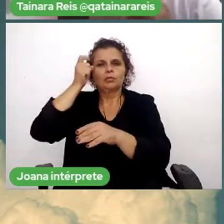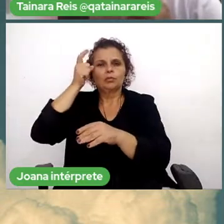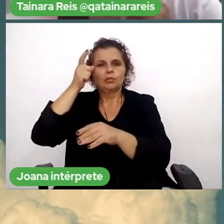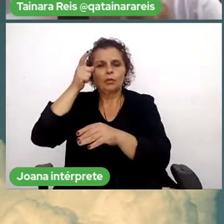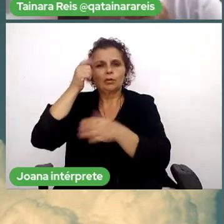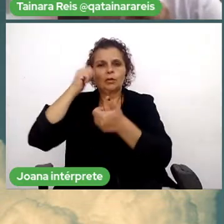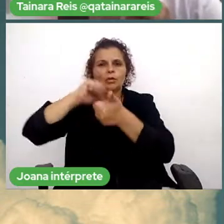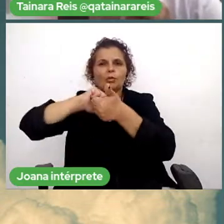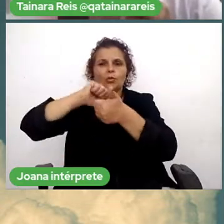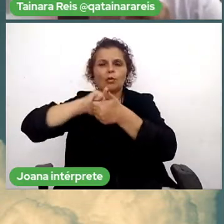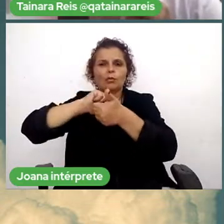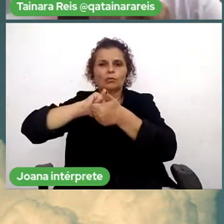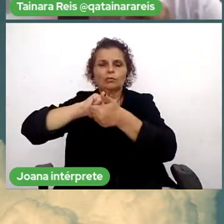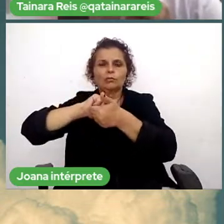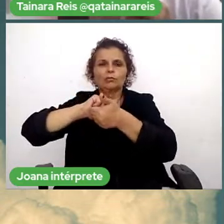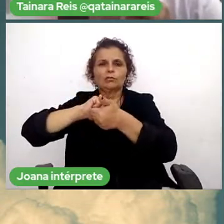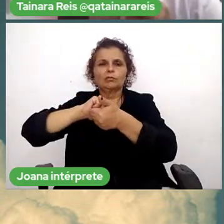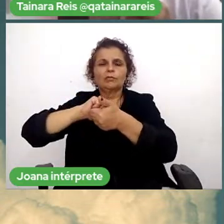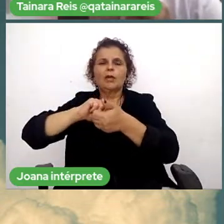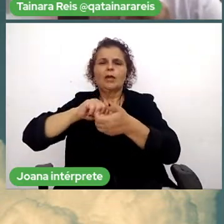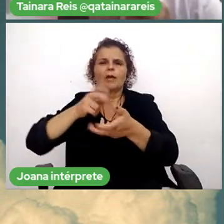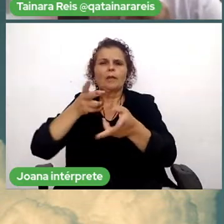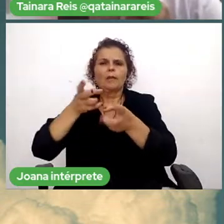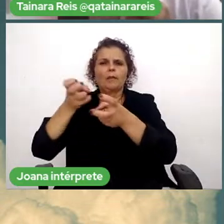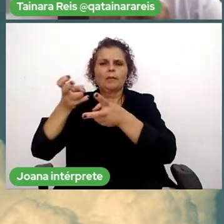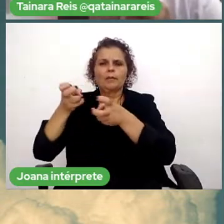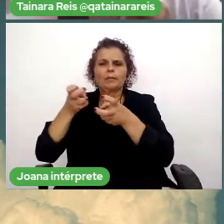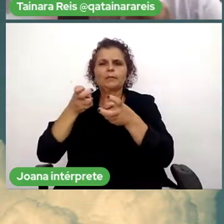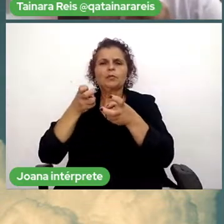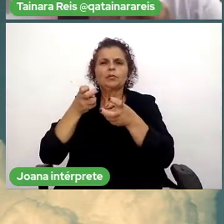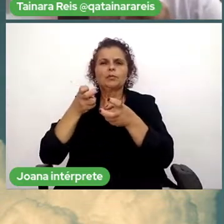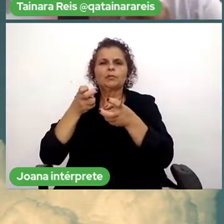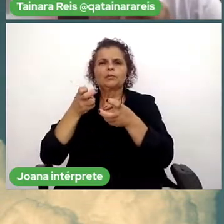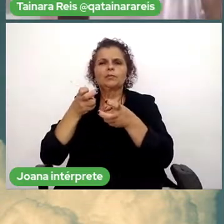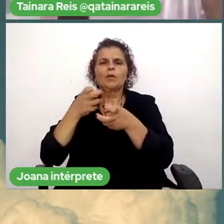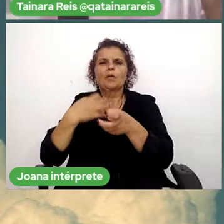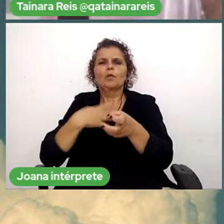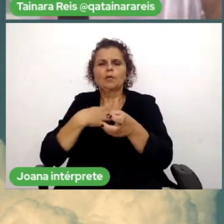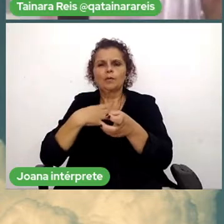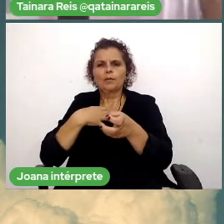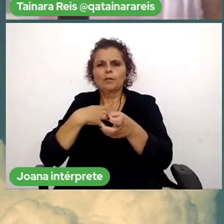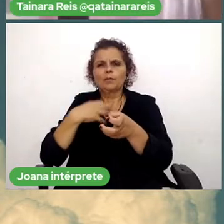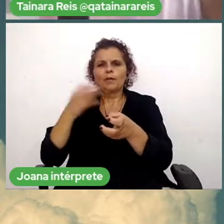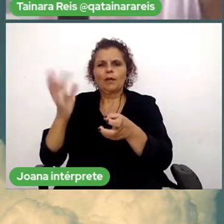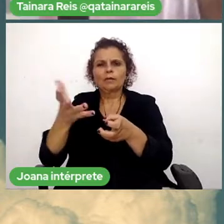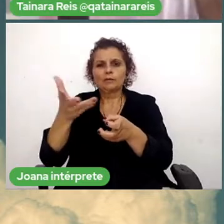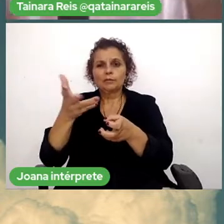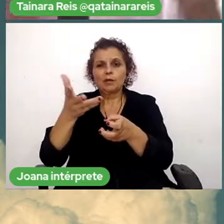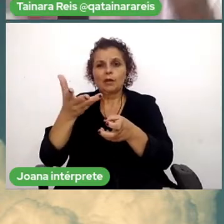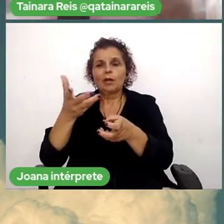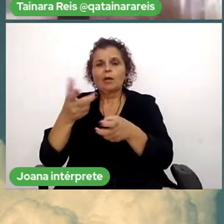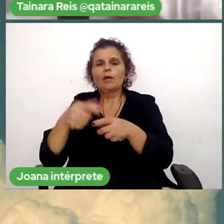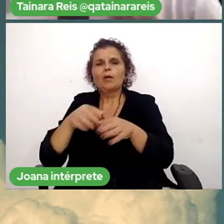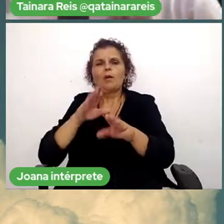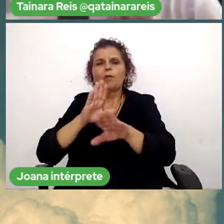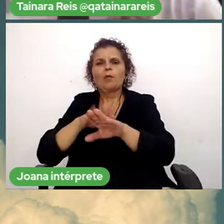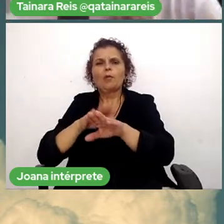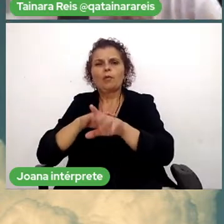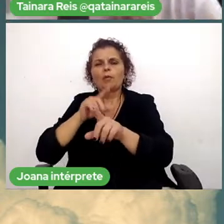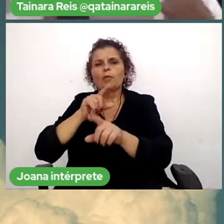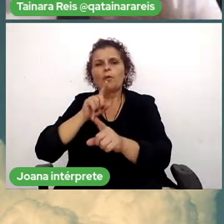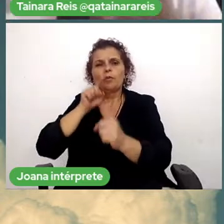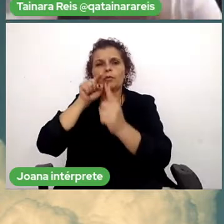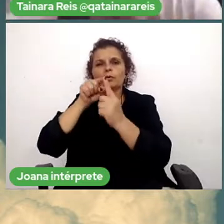de um time ágil. Então, se a gente pensar na metodologia ágil, um dos objetivos explícitos até